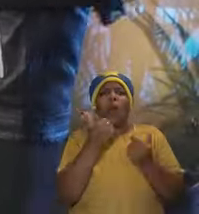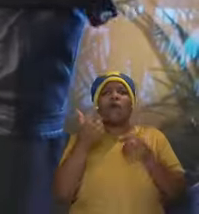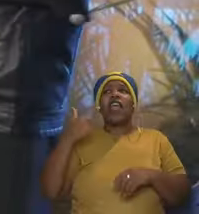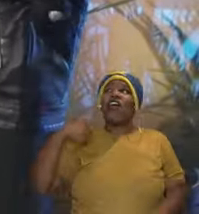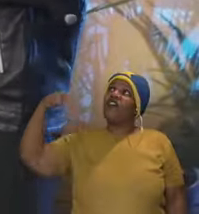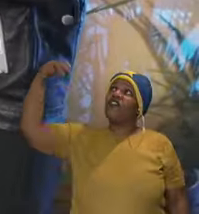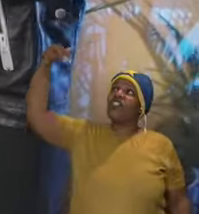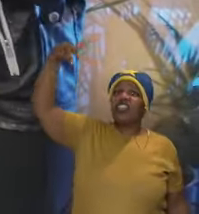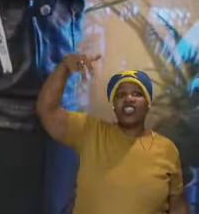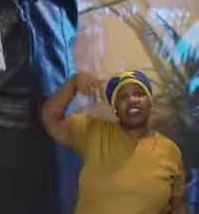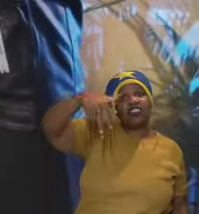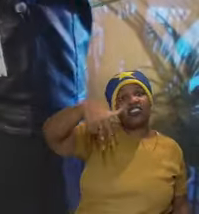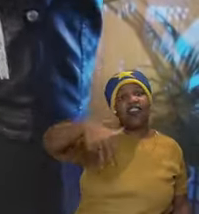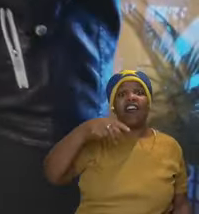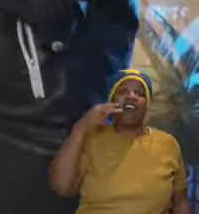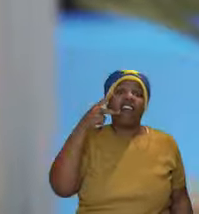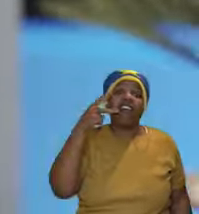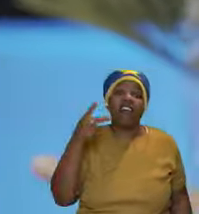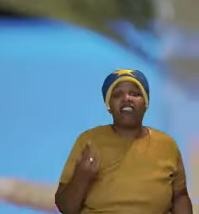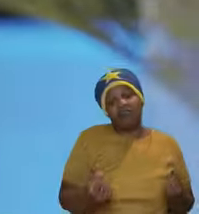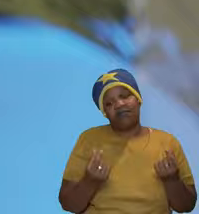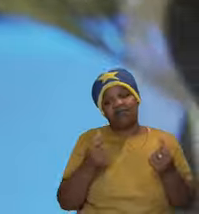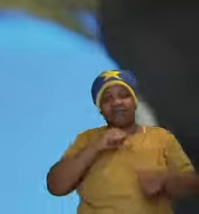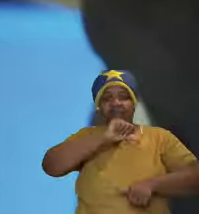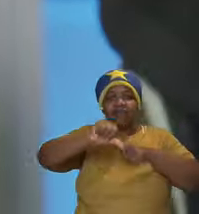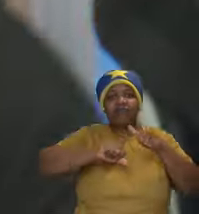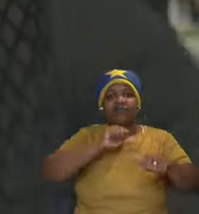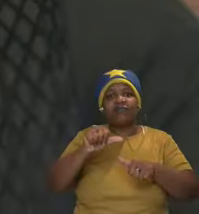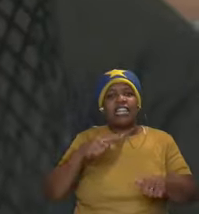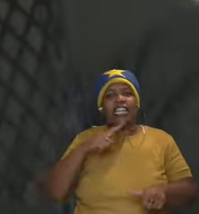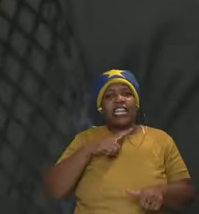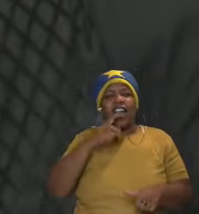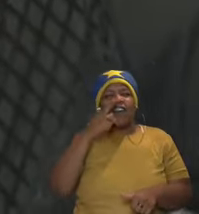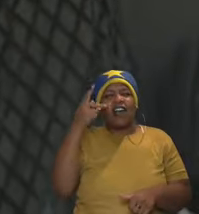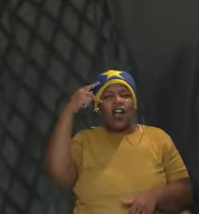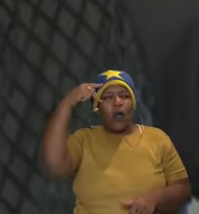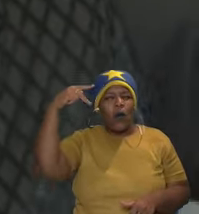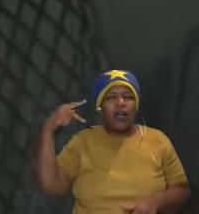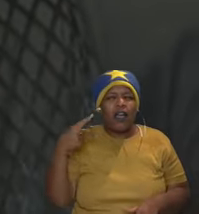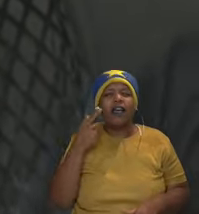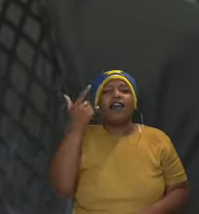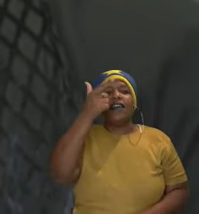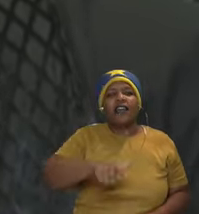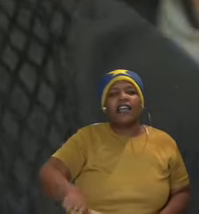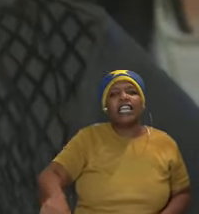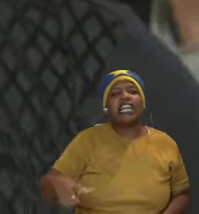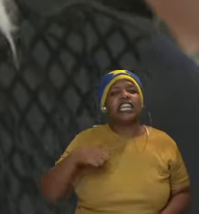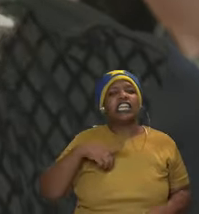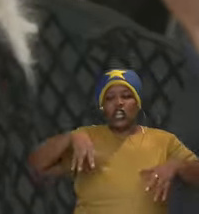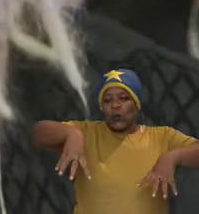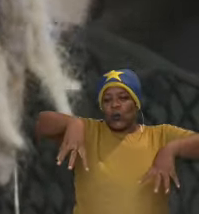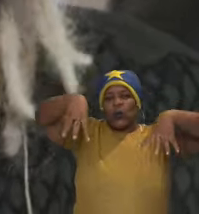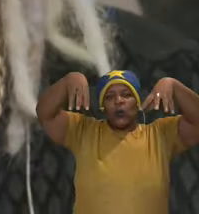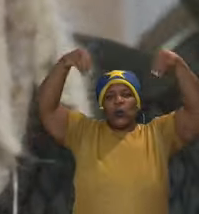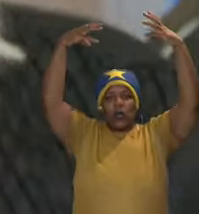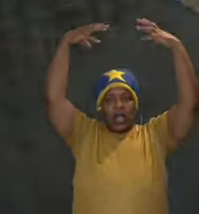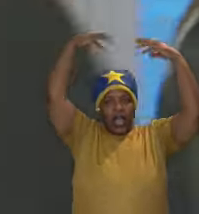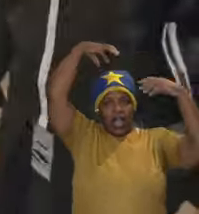Marte. Hotline, movido a grana nesse personagem. Que mais uma vez, sem castelo, um rei,